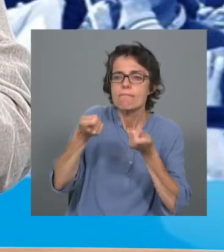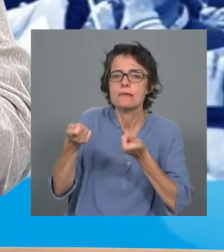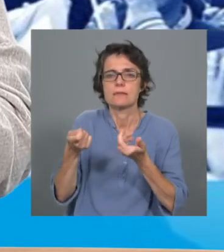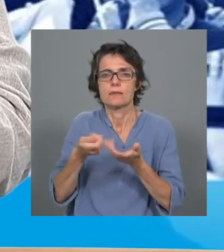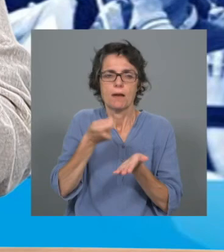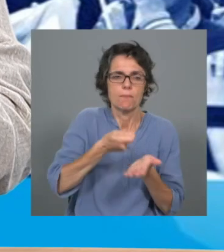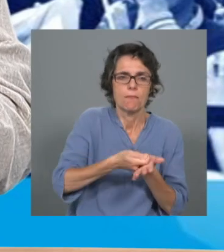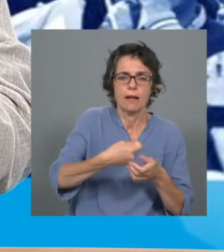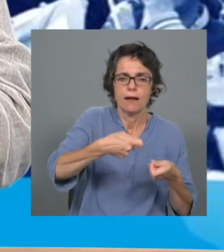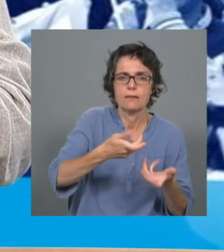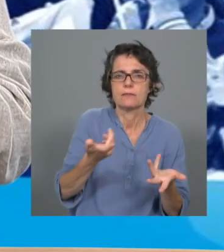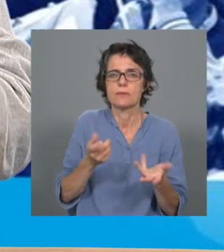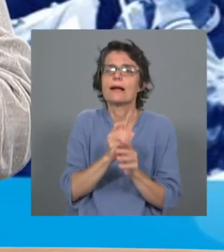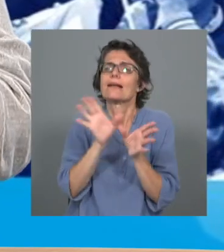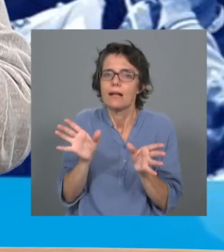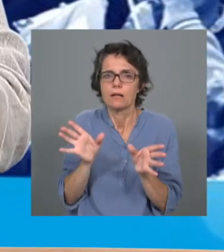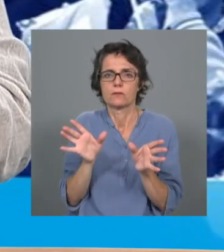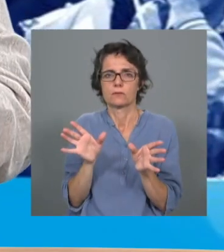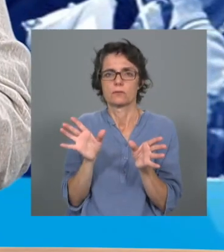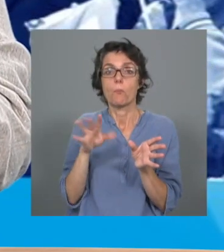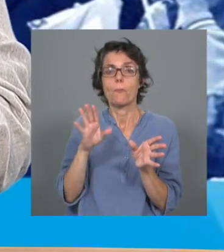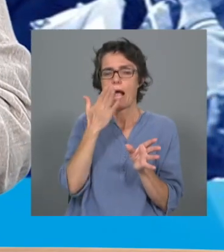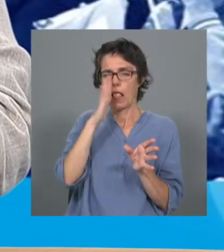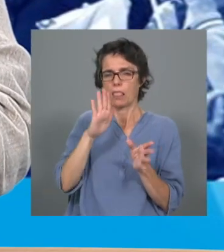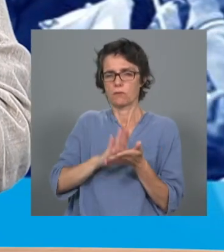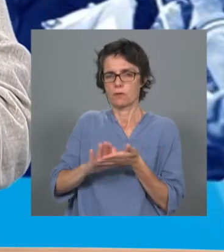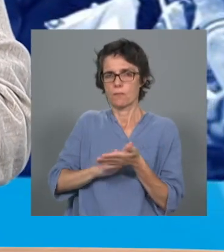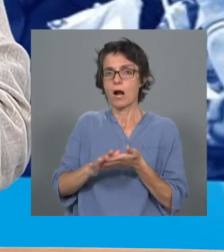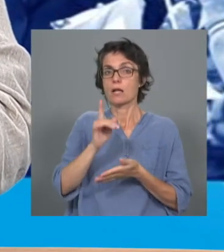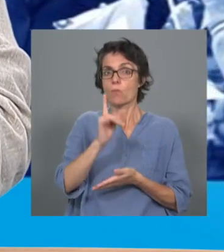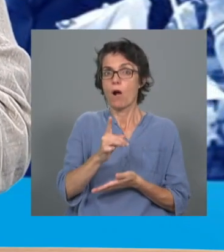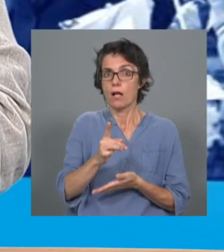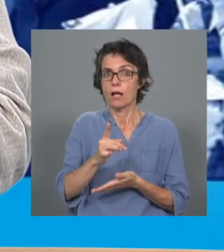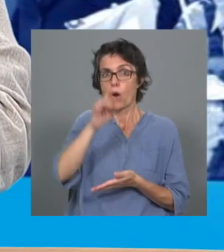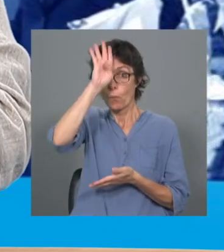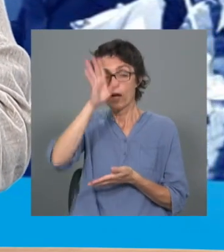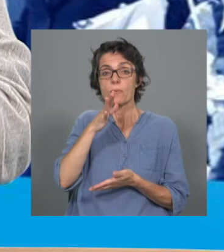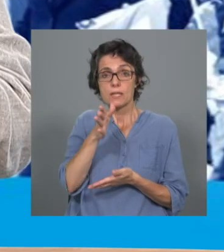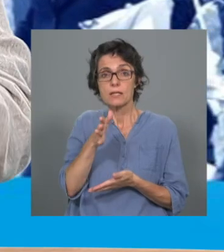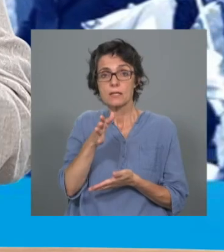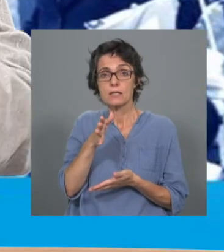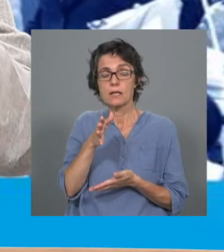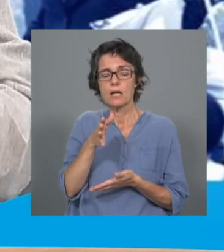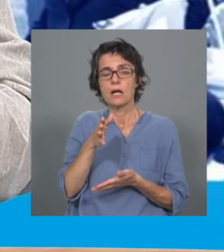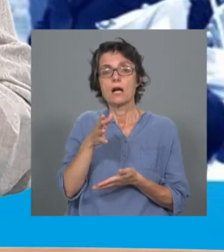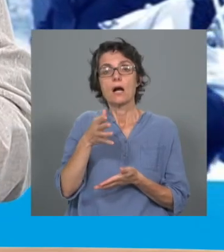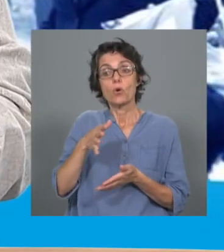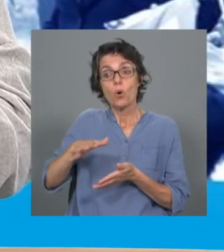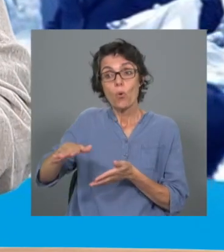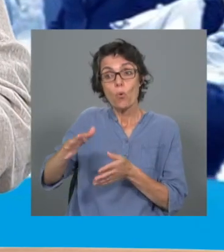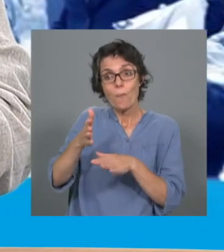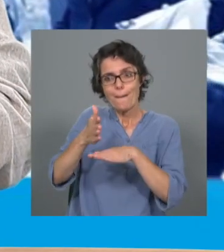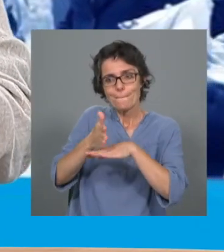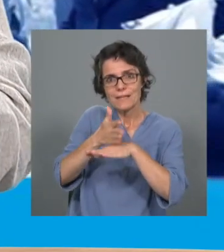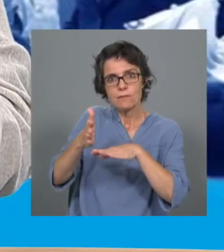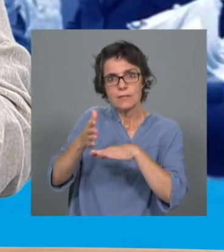pagar as despesas, mas há aqui uma questão de atitude de fundo, que é aquilo que o Papa diz, quer dizer, tem de haver pelo menos um espaço para que